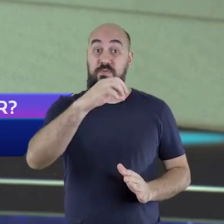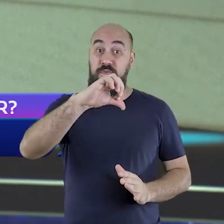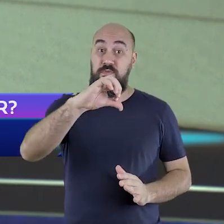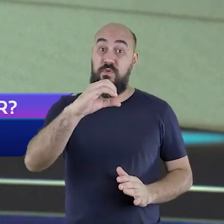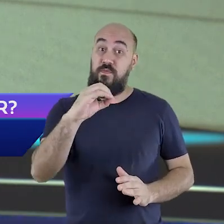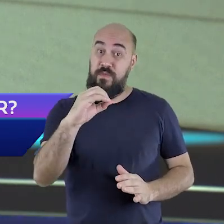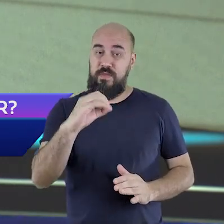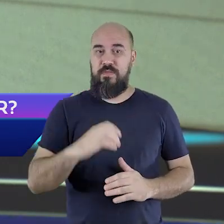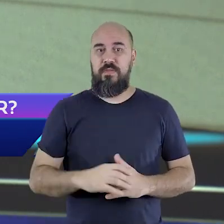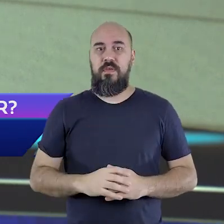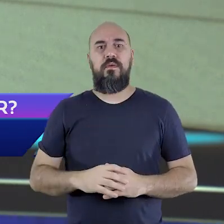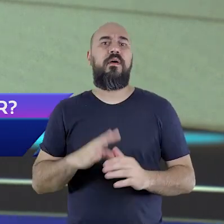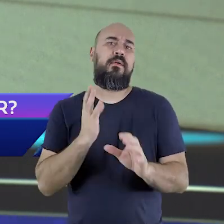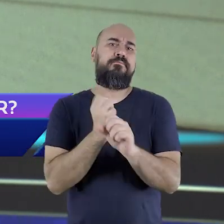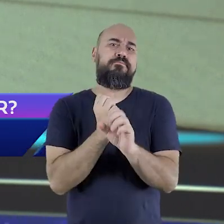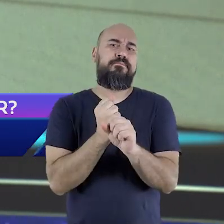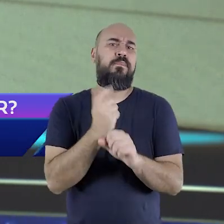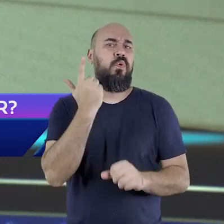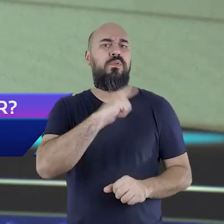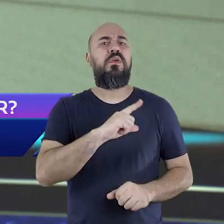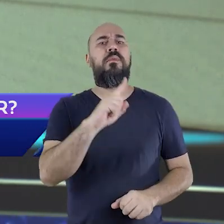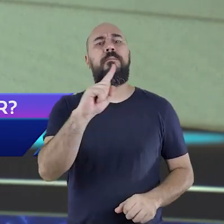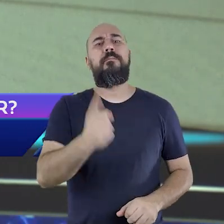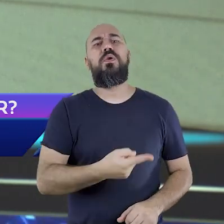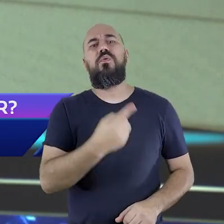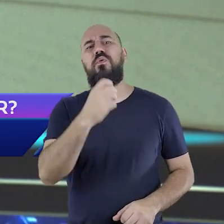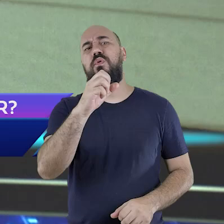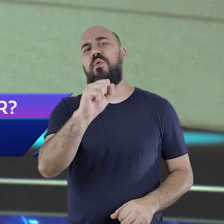uma conta aí na calculadora, você vai chegar a